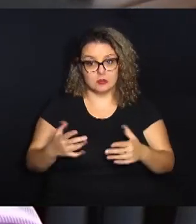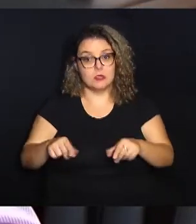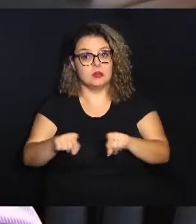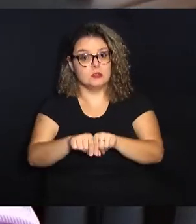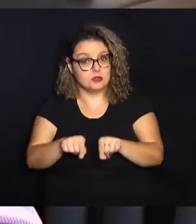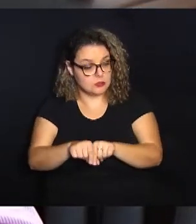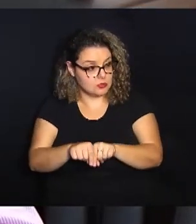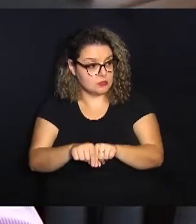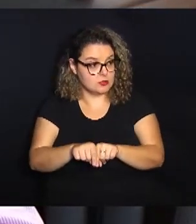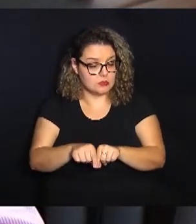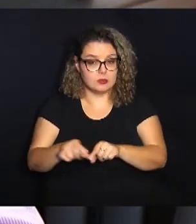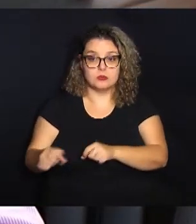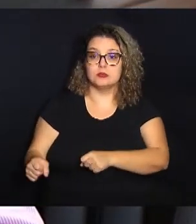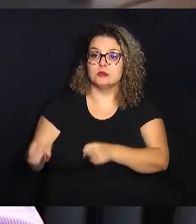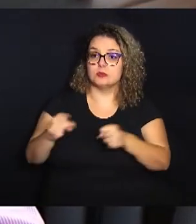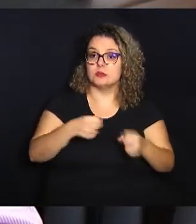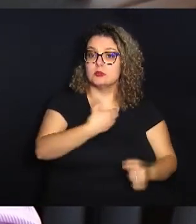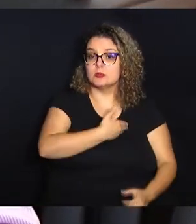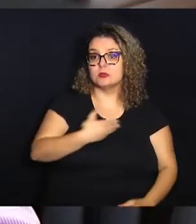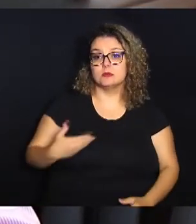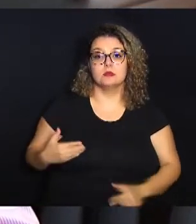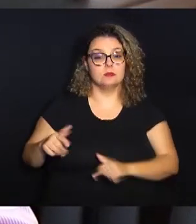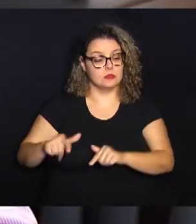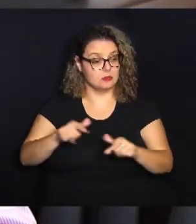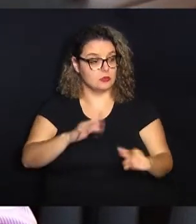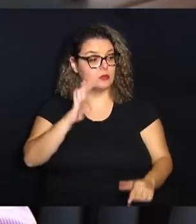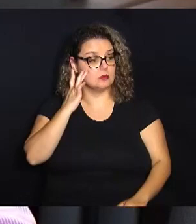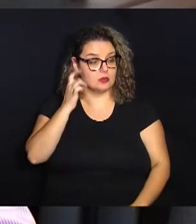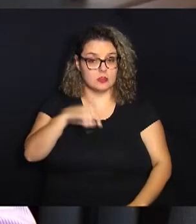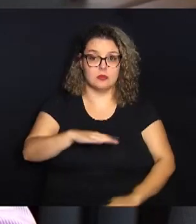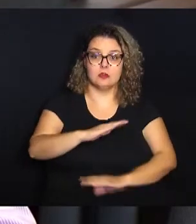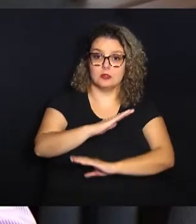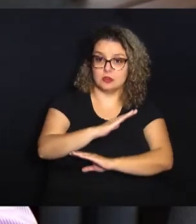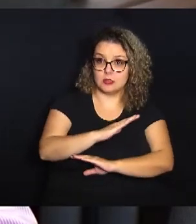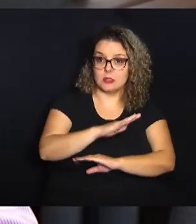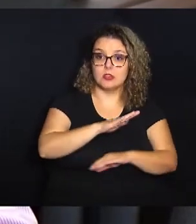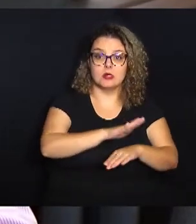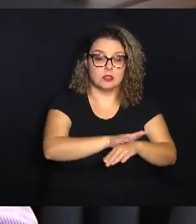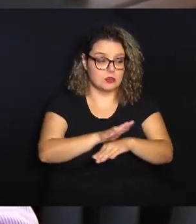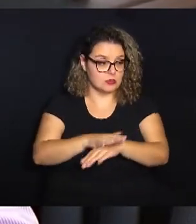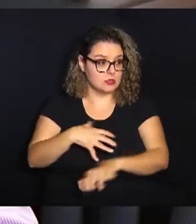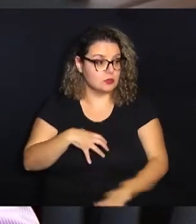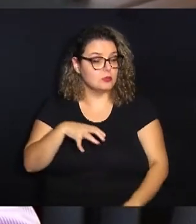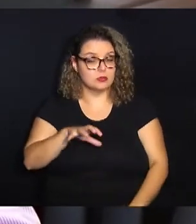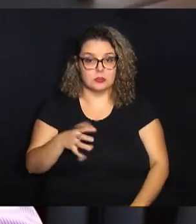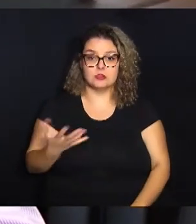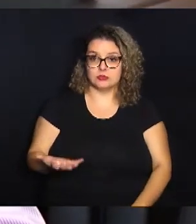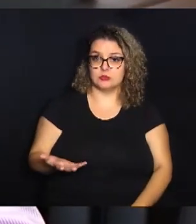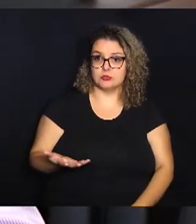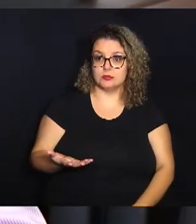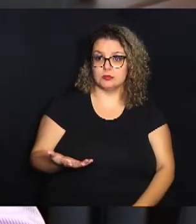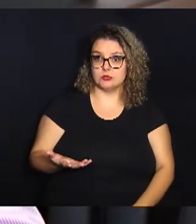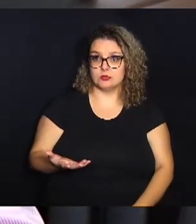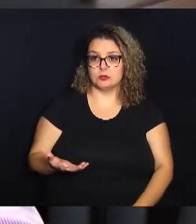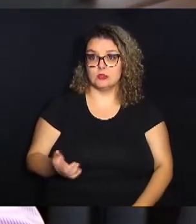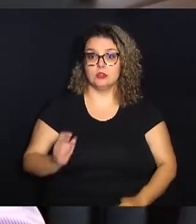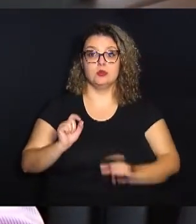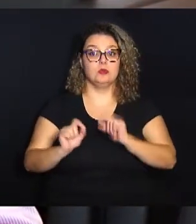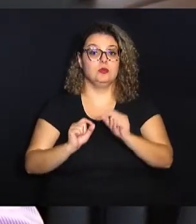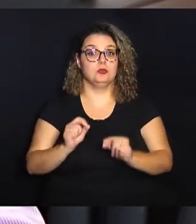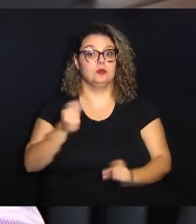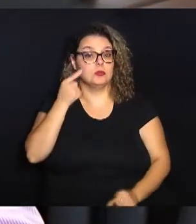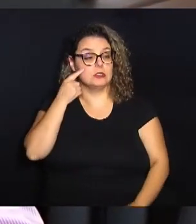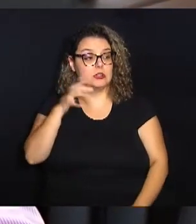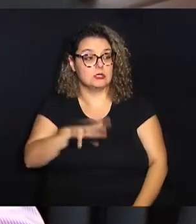sejam dos poderes públicos locais. E eu acho que a Câmara tem que contribuir com isso. Então, daí, o que nós já